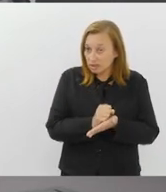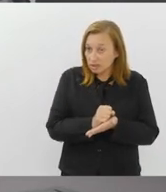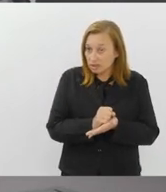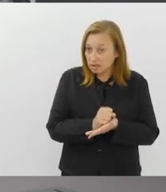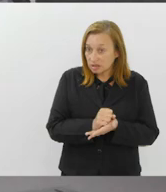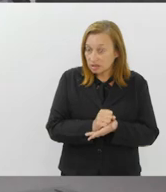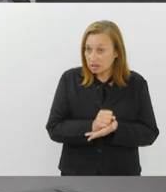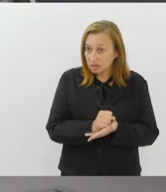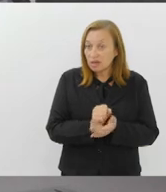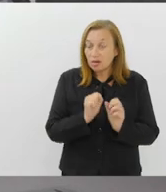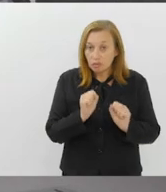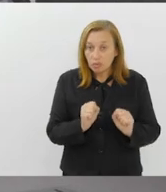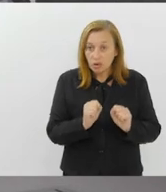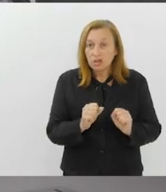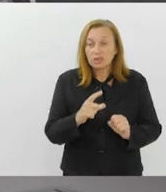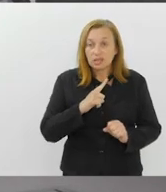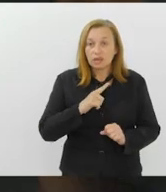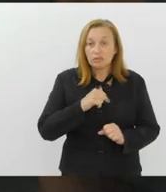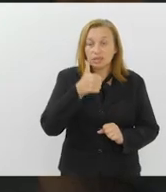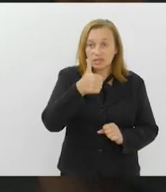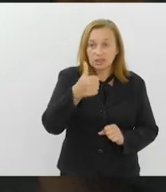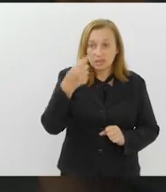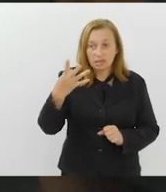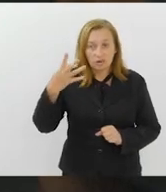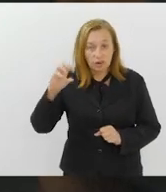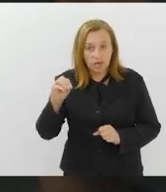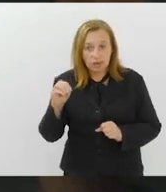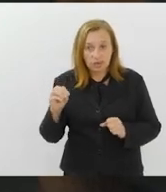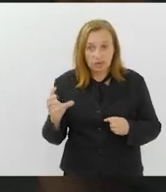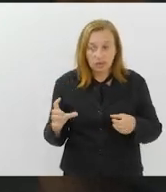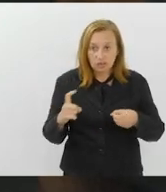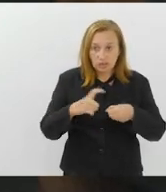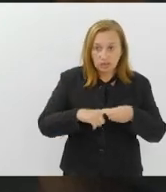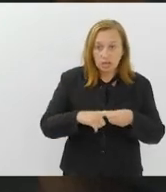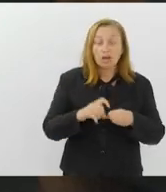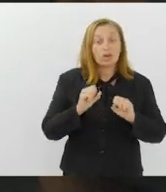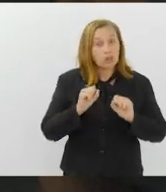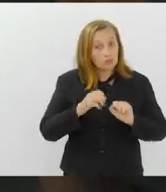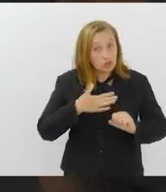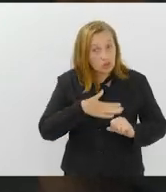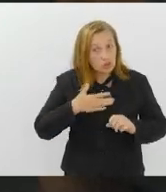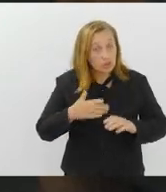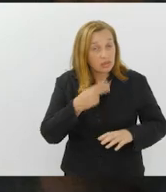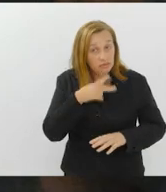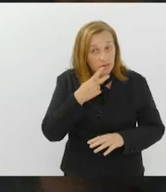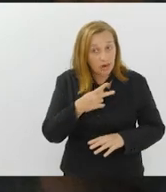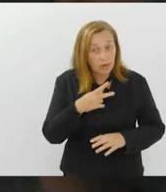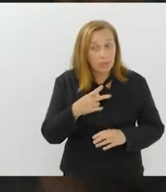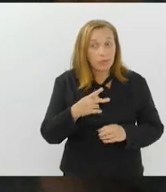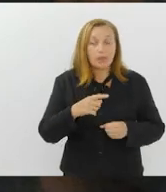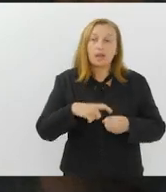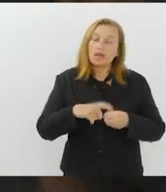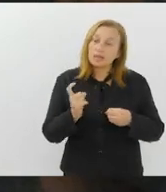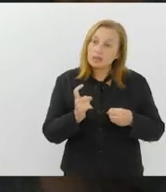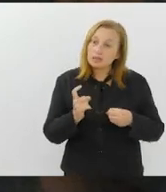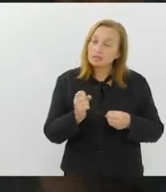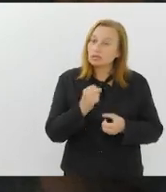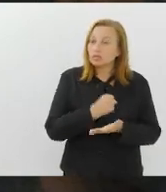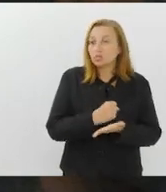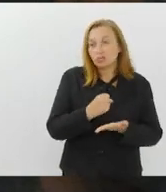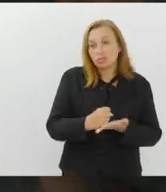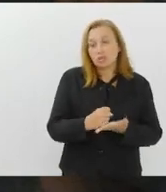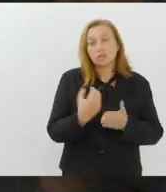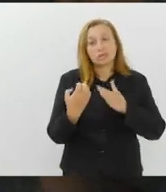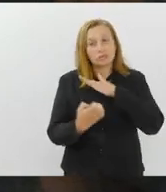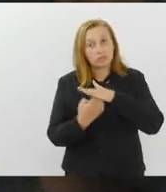Deputado, nós temos 140 operadoras associadas e eu gostaria de reforçar que a rescisão de um contrato